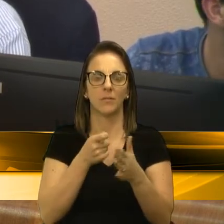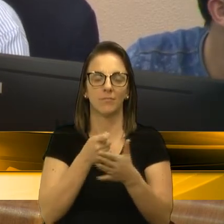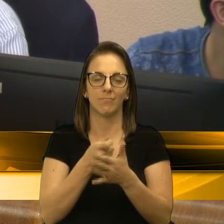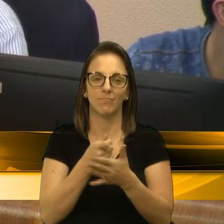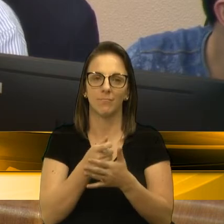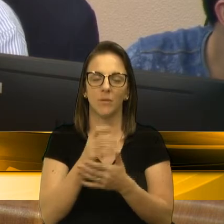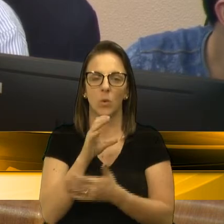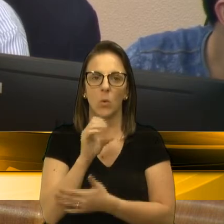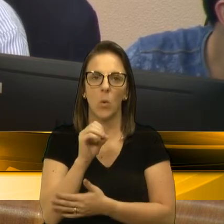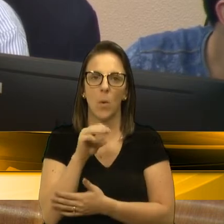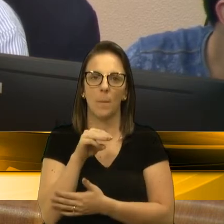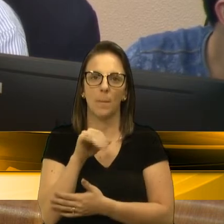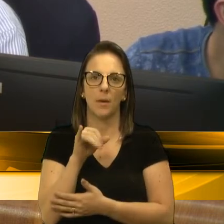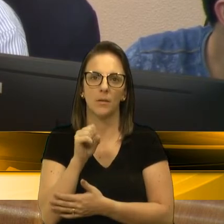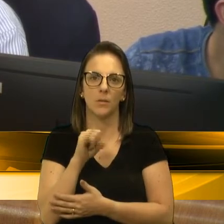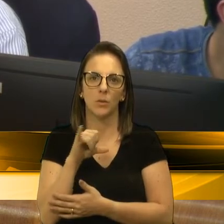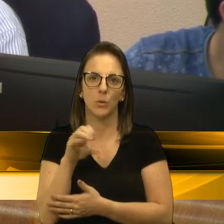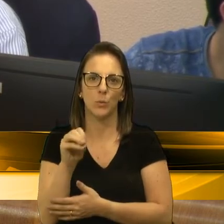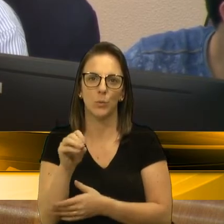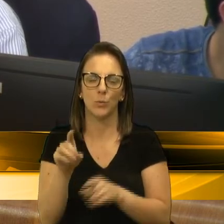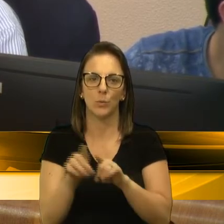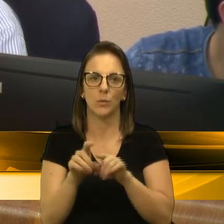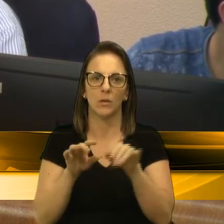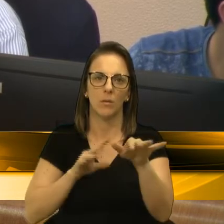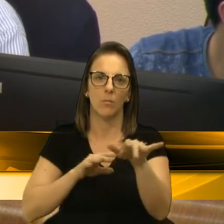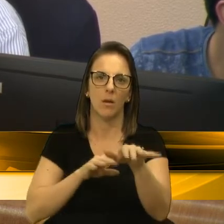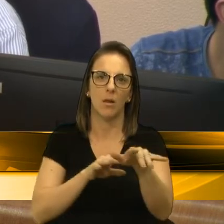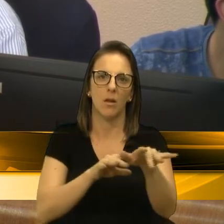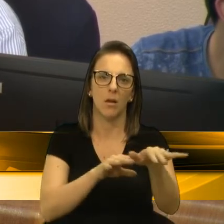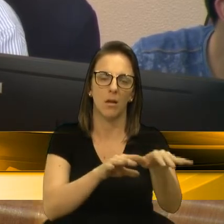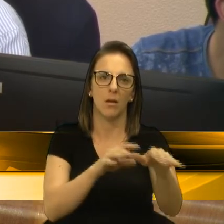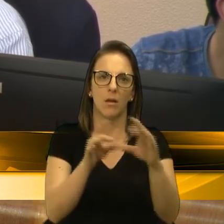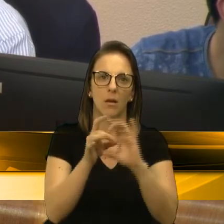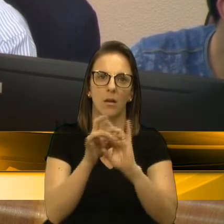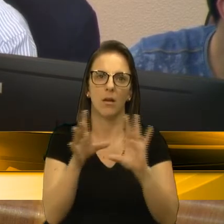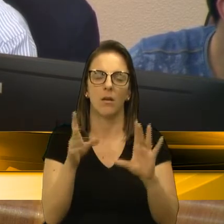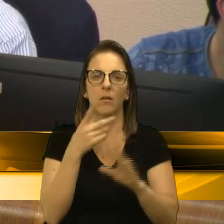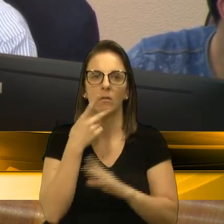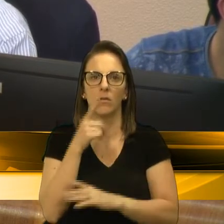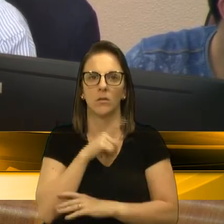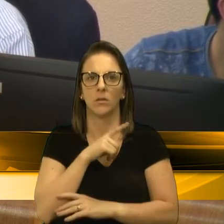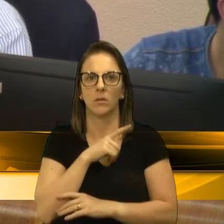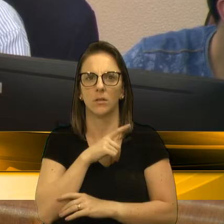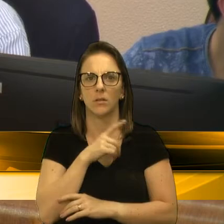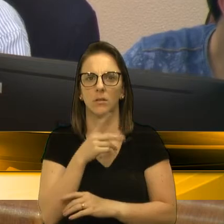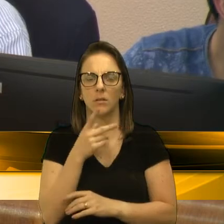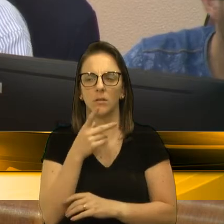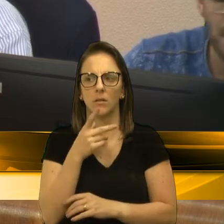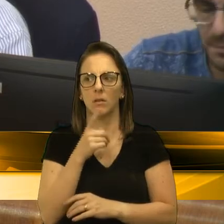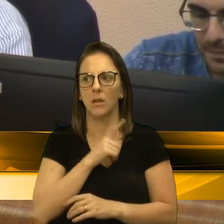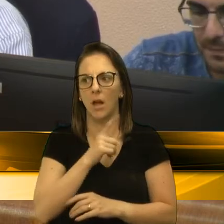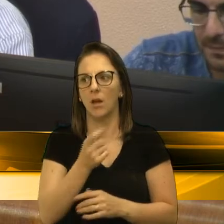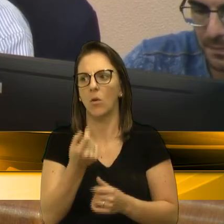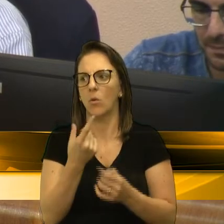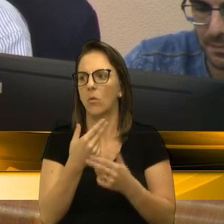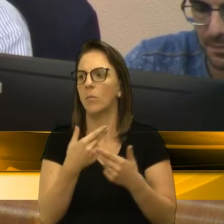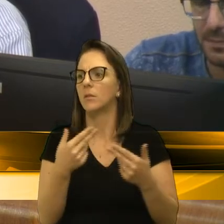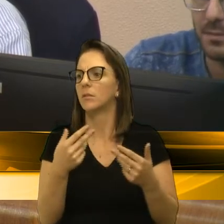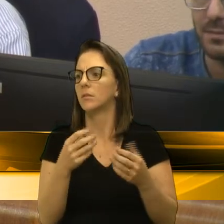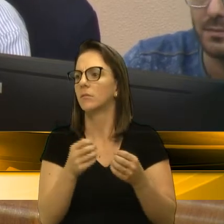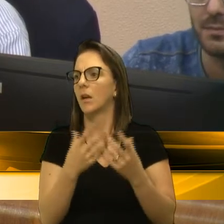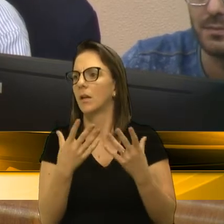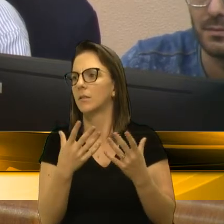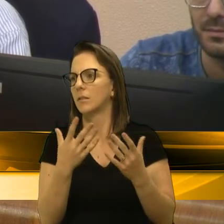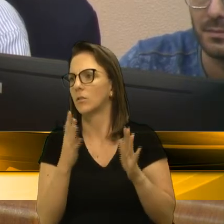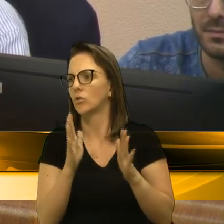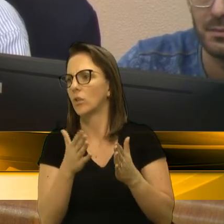evento importantíssimo do Centro de Valorização da Vida. Perversividades que já ultrapassam qualquer limite da tolerância e